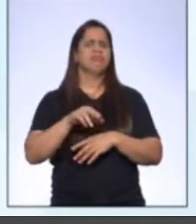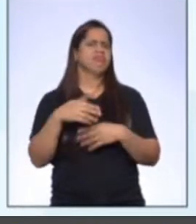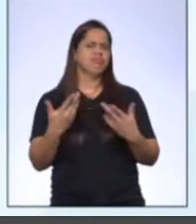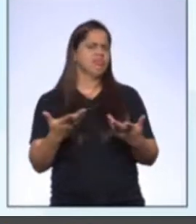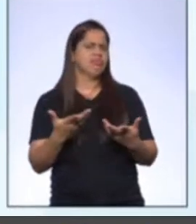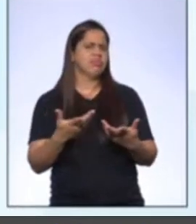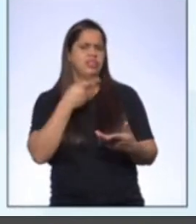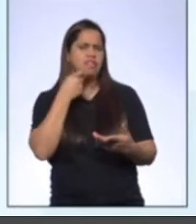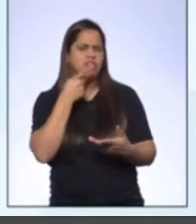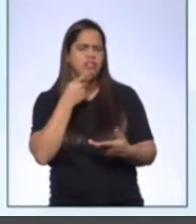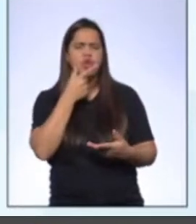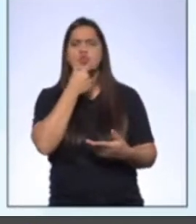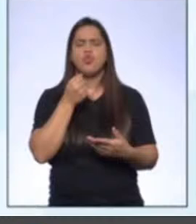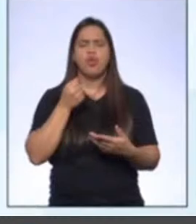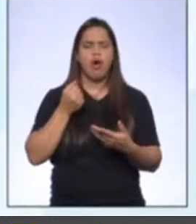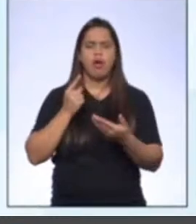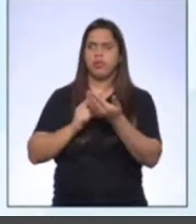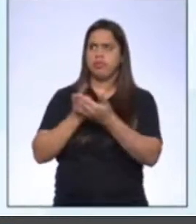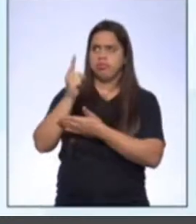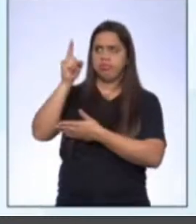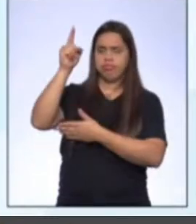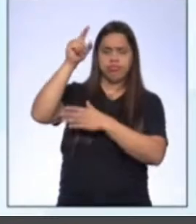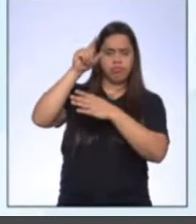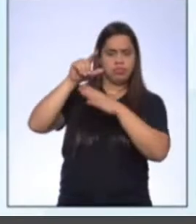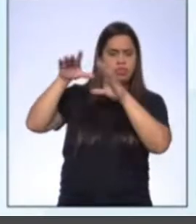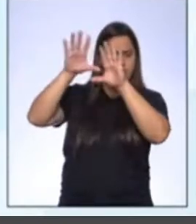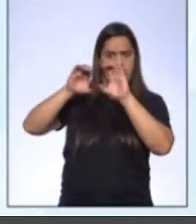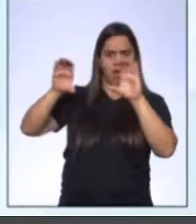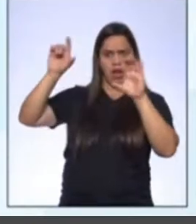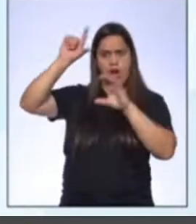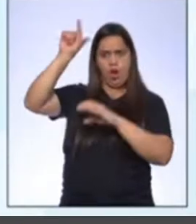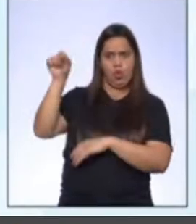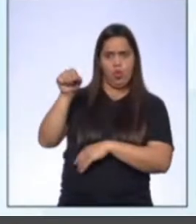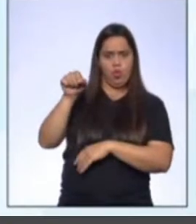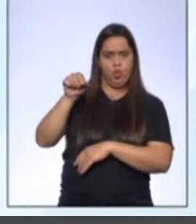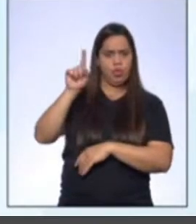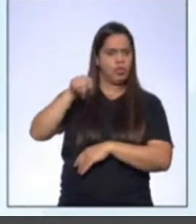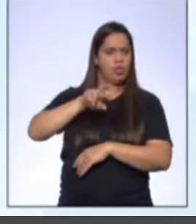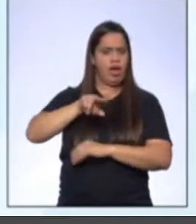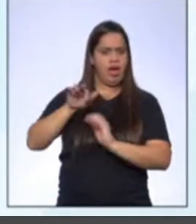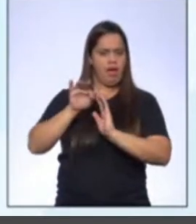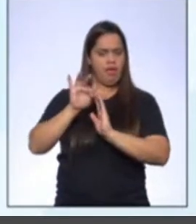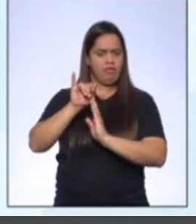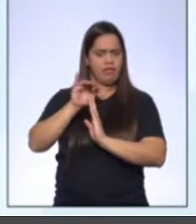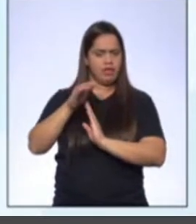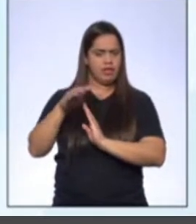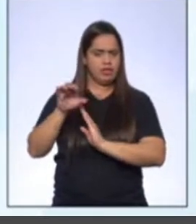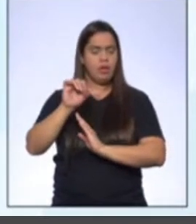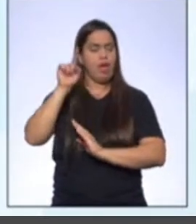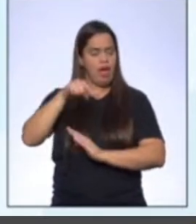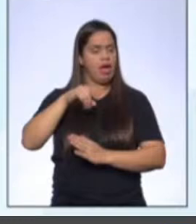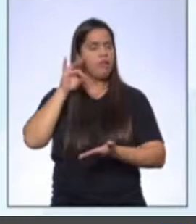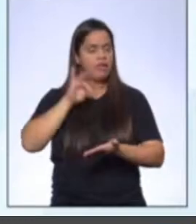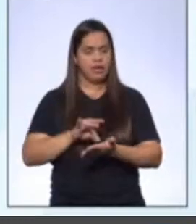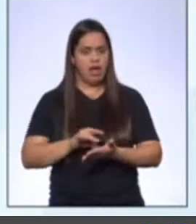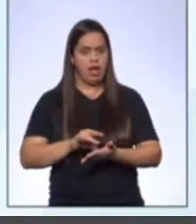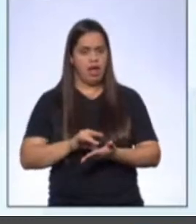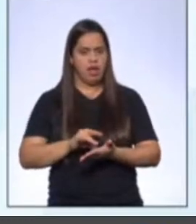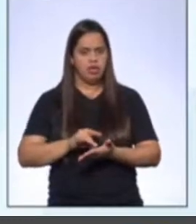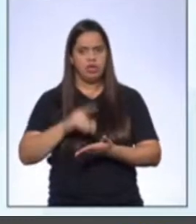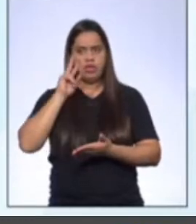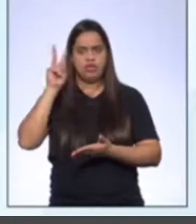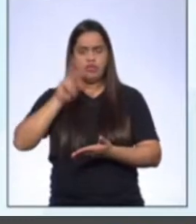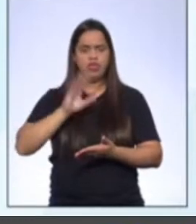sobre o homem ir ao espaço não é ficção científica, é um fato. Acabou de decolar a nave, um foguete aí, vocês devem